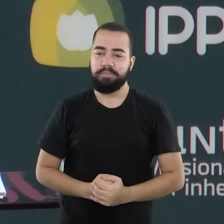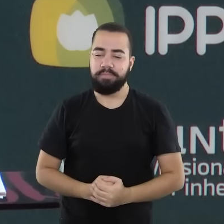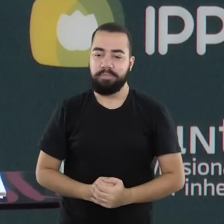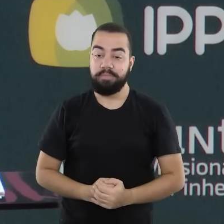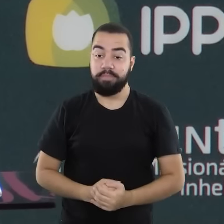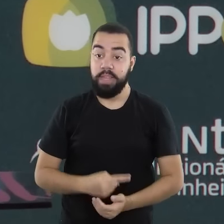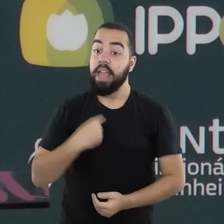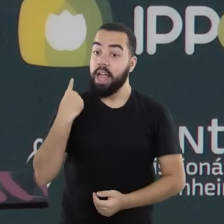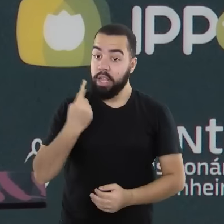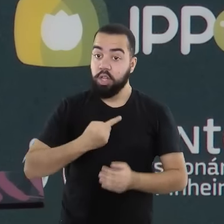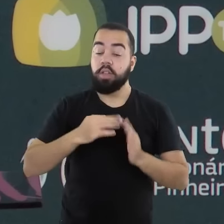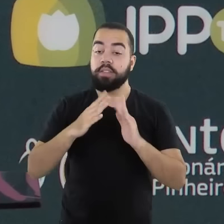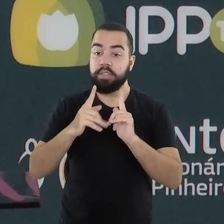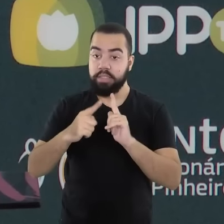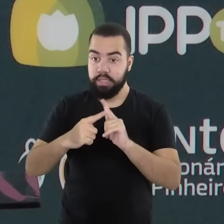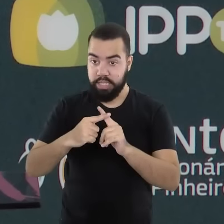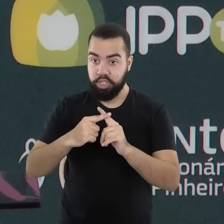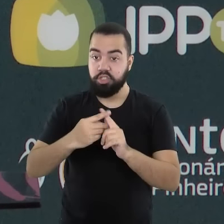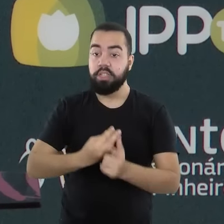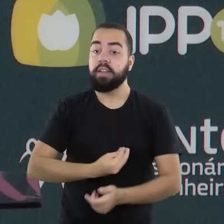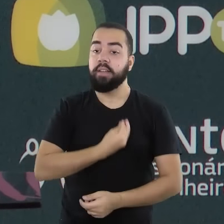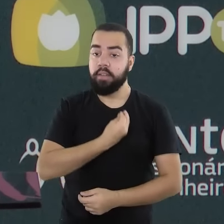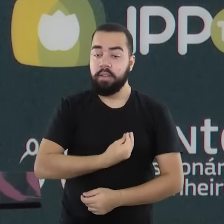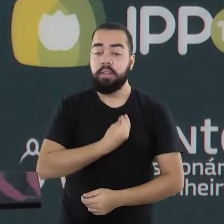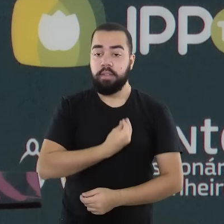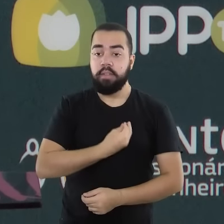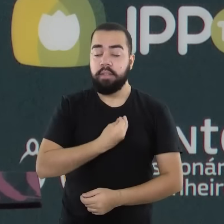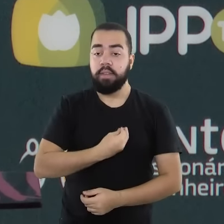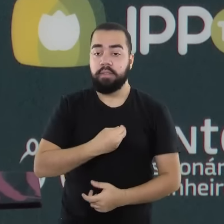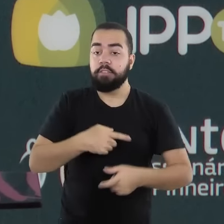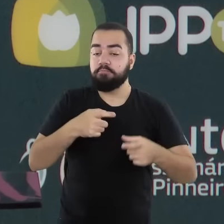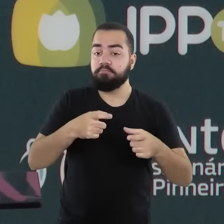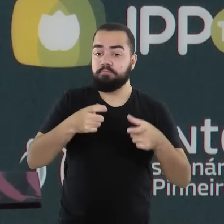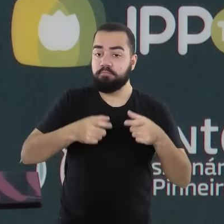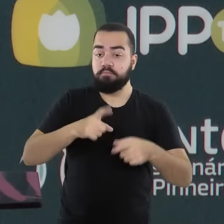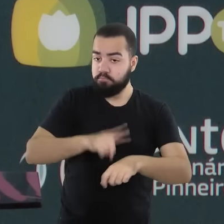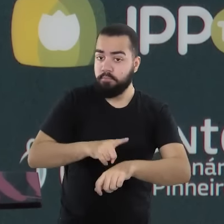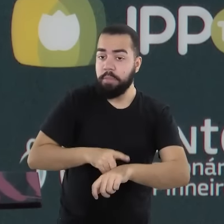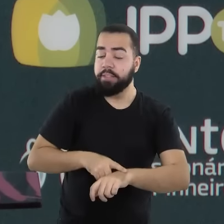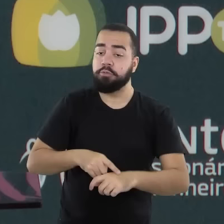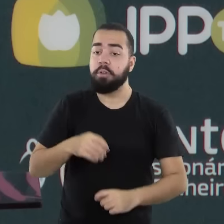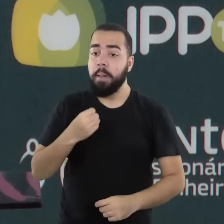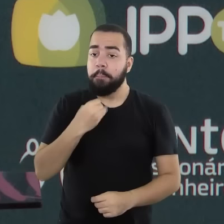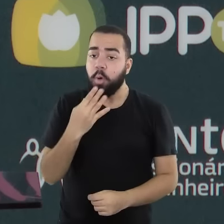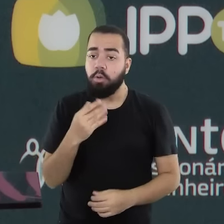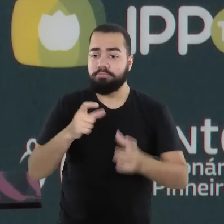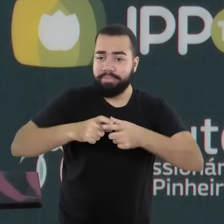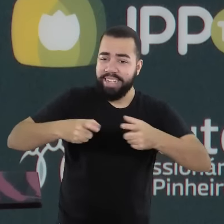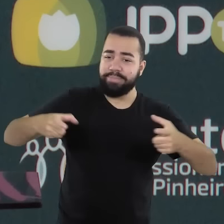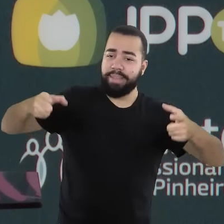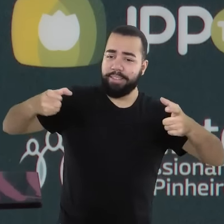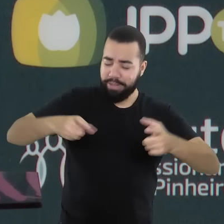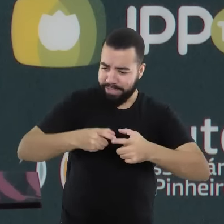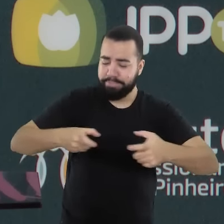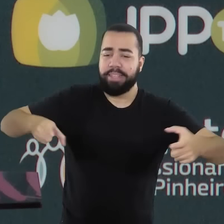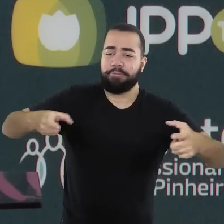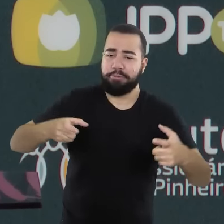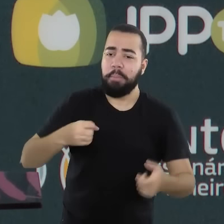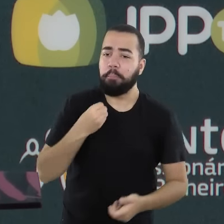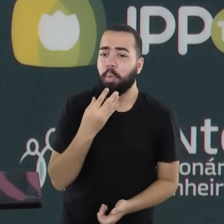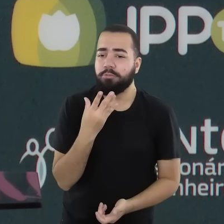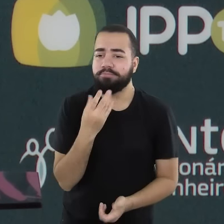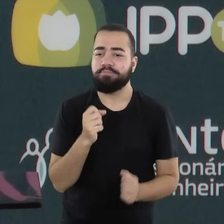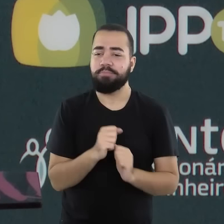A nossa igreja vive um momento muito abençoado de crescimento, de prosperidade.